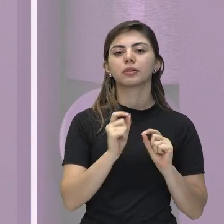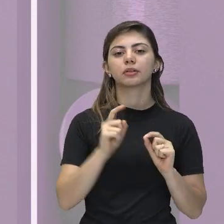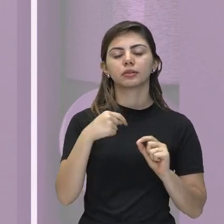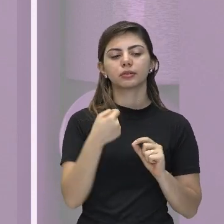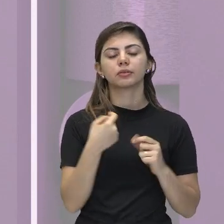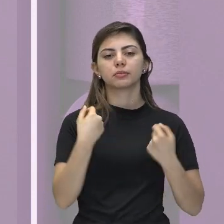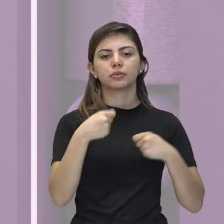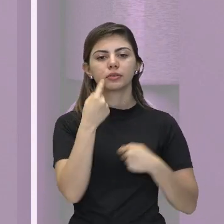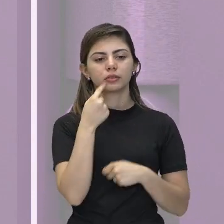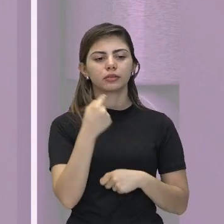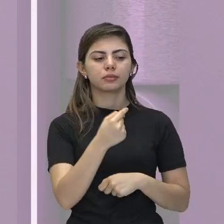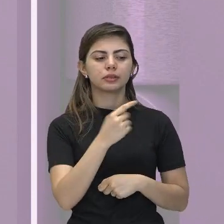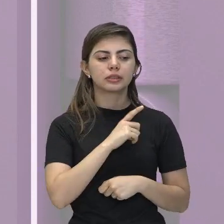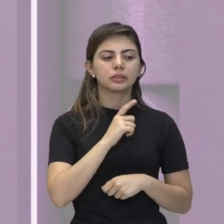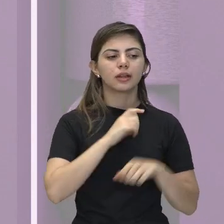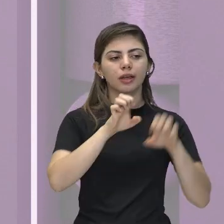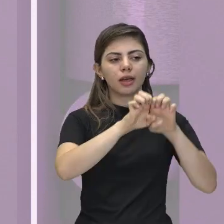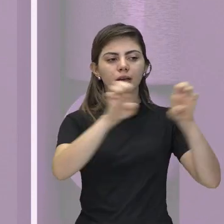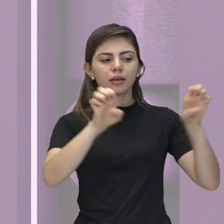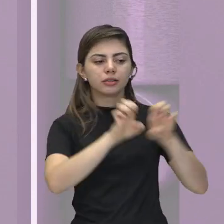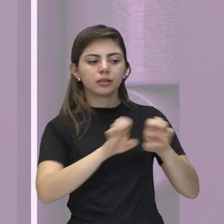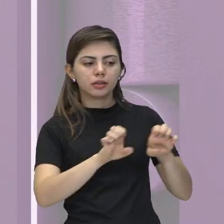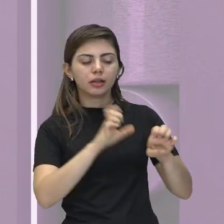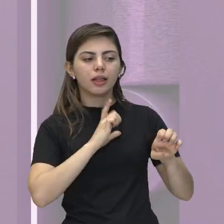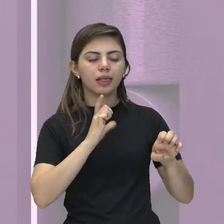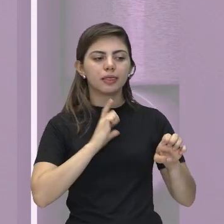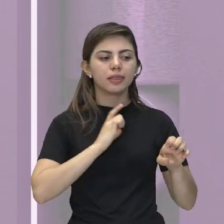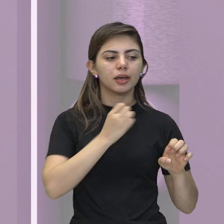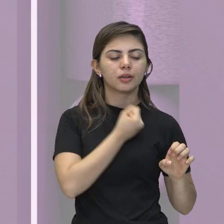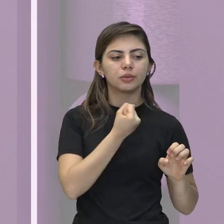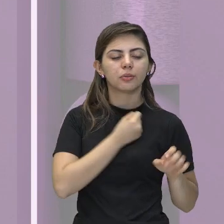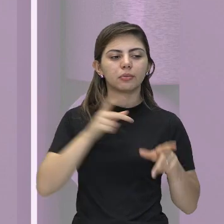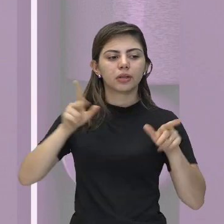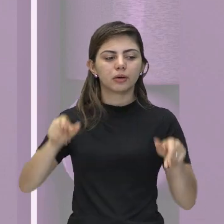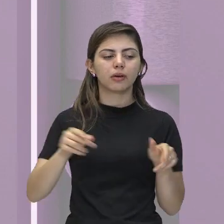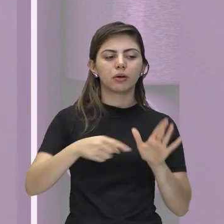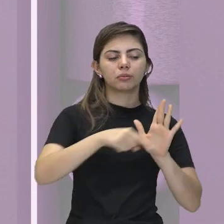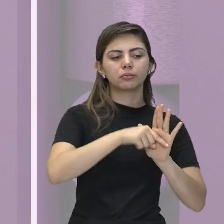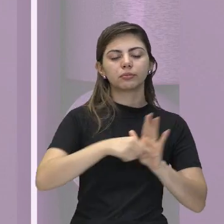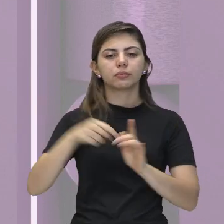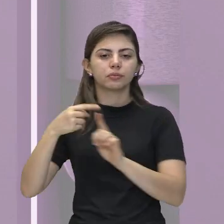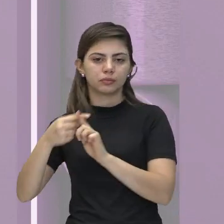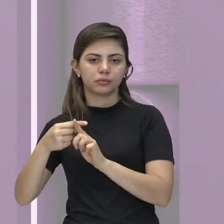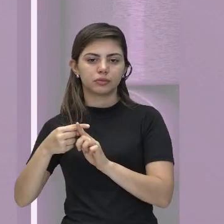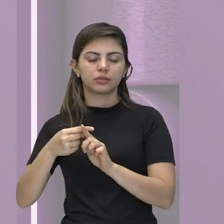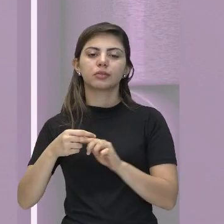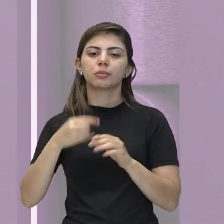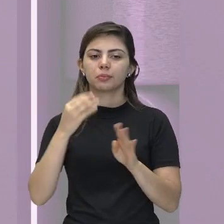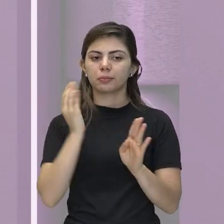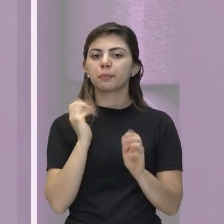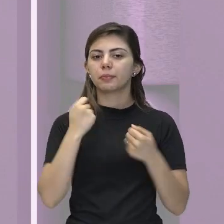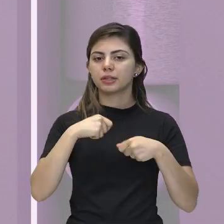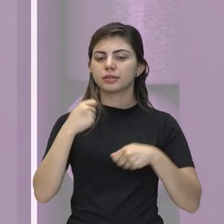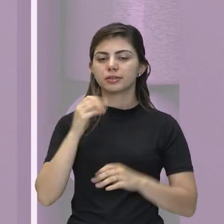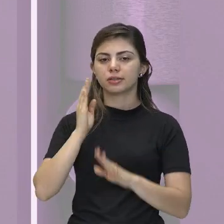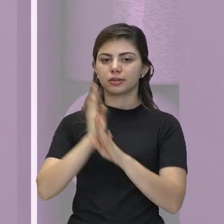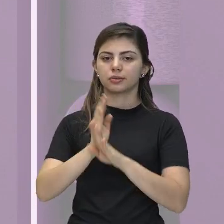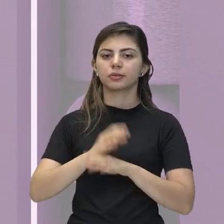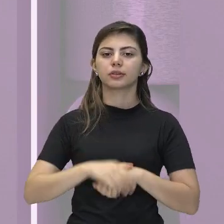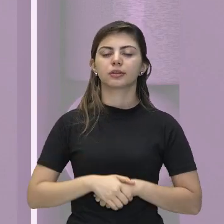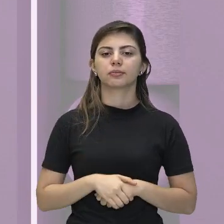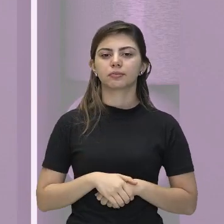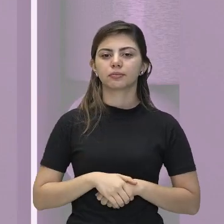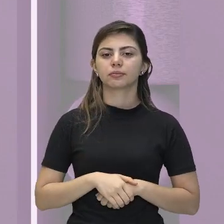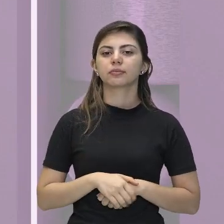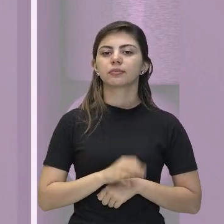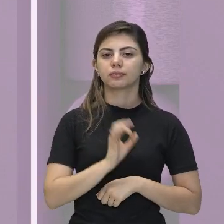verificar se os termos possuem, né, os simétricos, se as equações possuem os termos simétricos. Qual é o termo simétrico? É